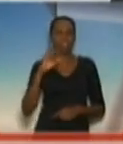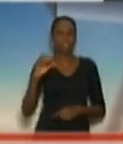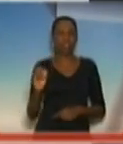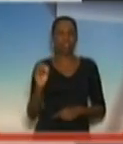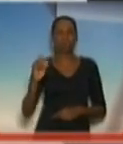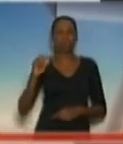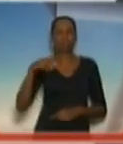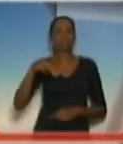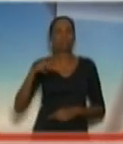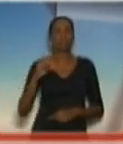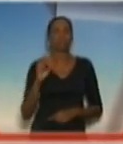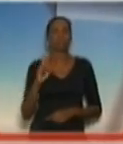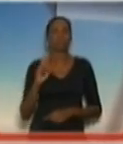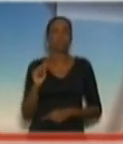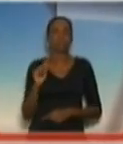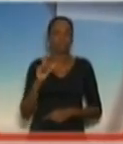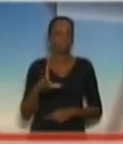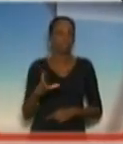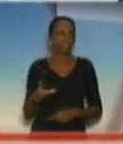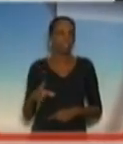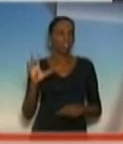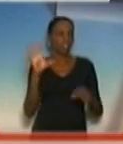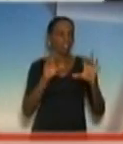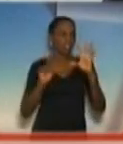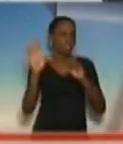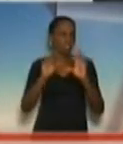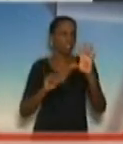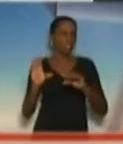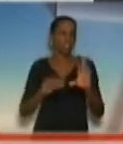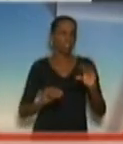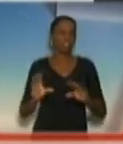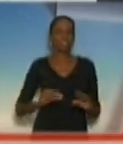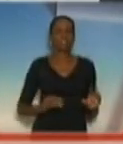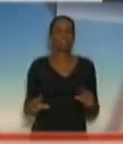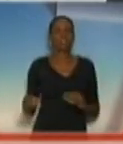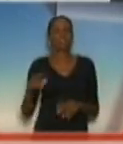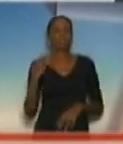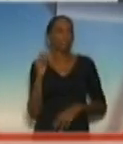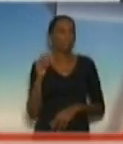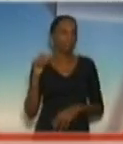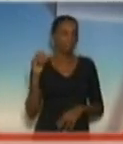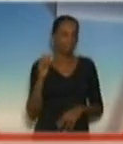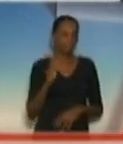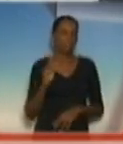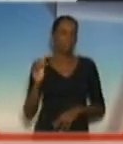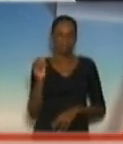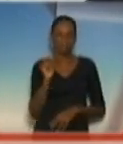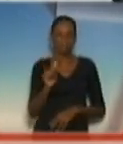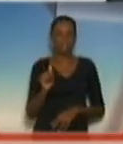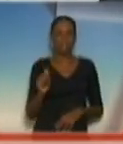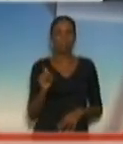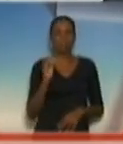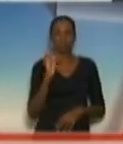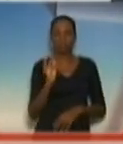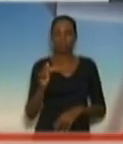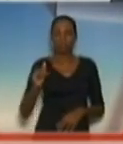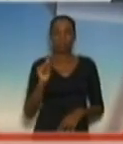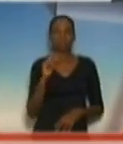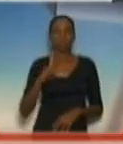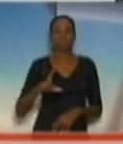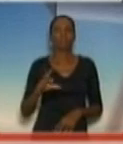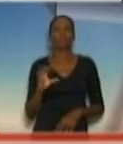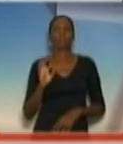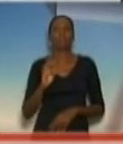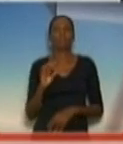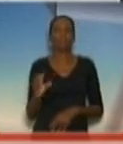de função, de falta de evolução funcional na carreira, de